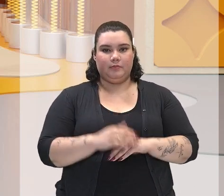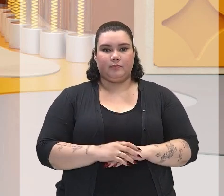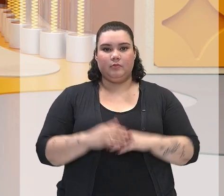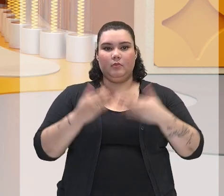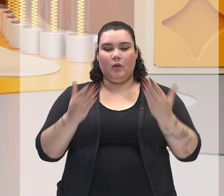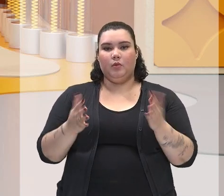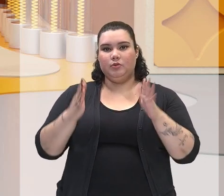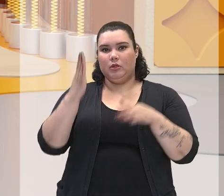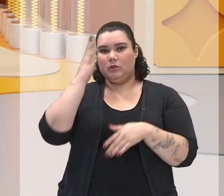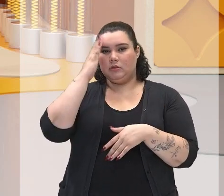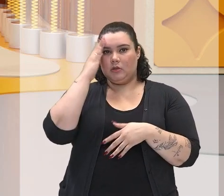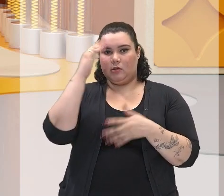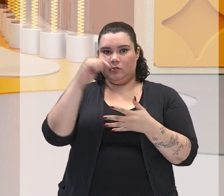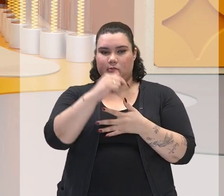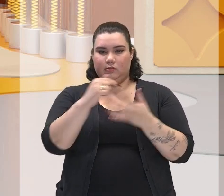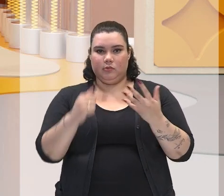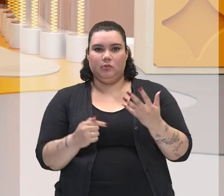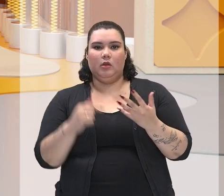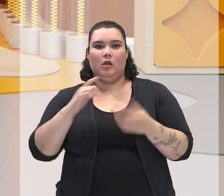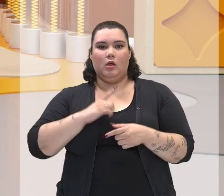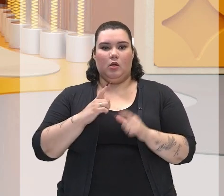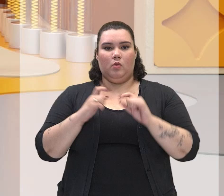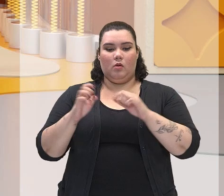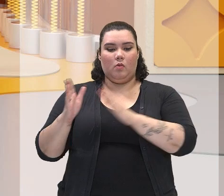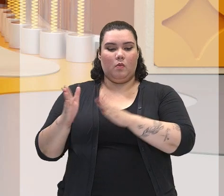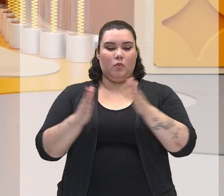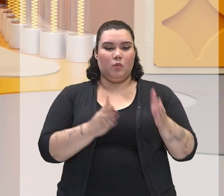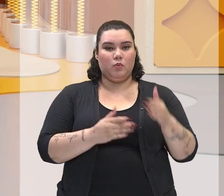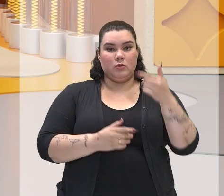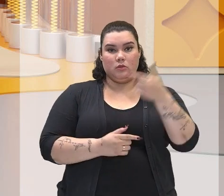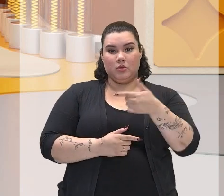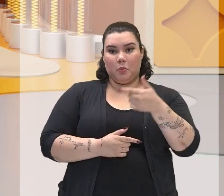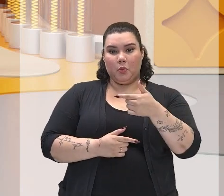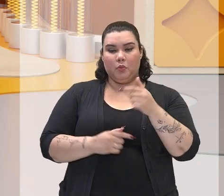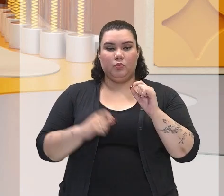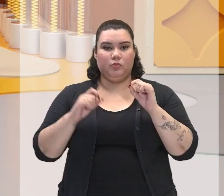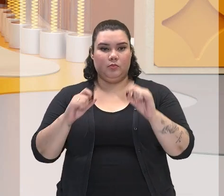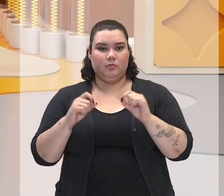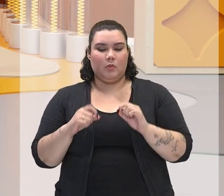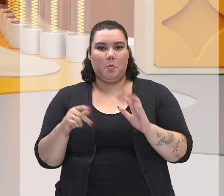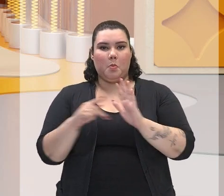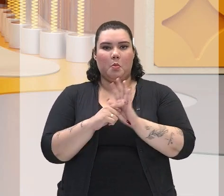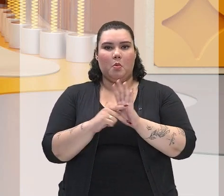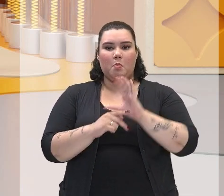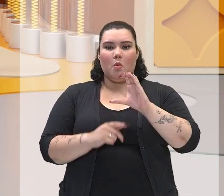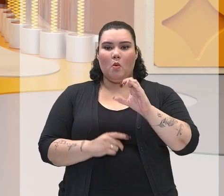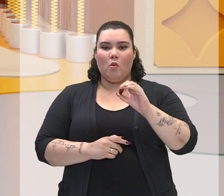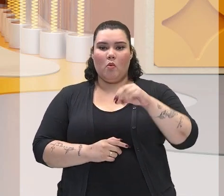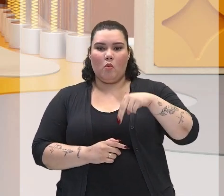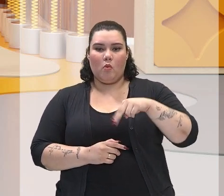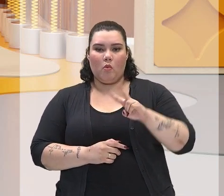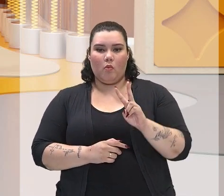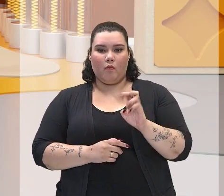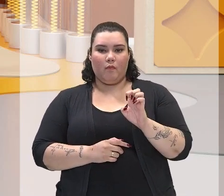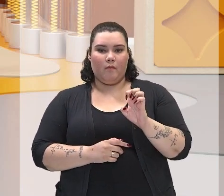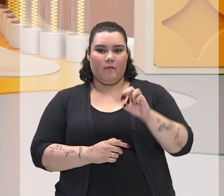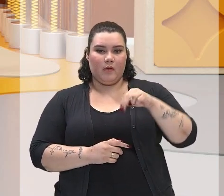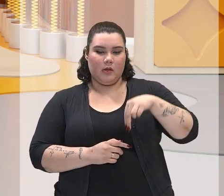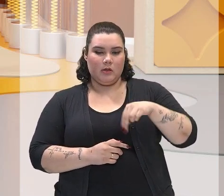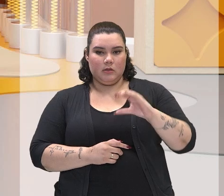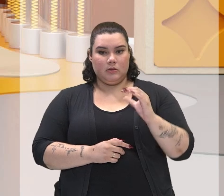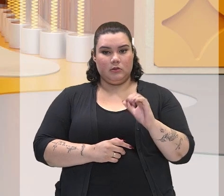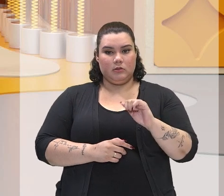sendo colocadas, nós passamos para o segundo momento, que é o momento da convenção, onde aquela Assembleia